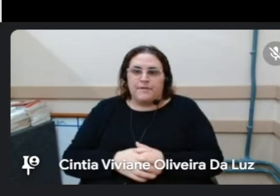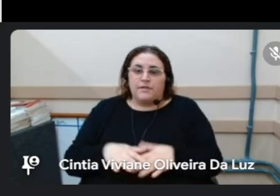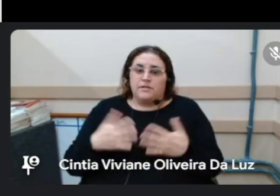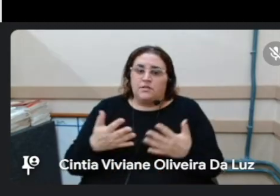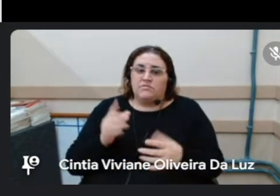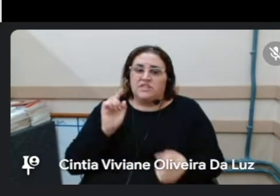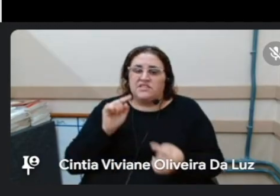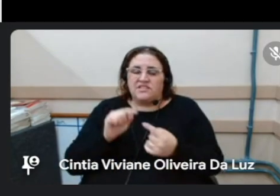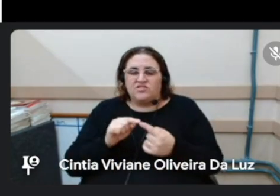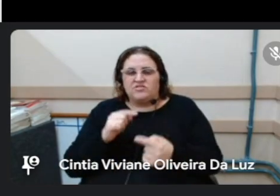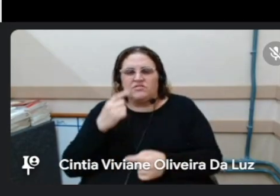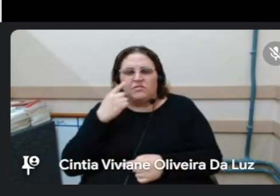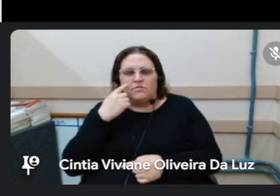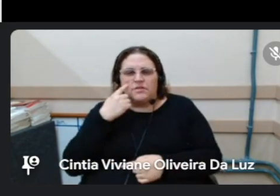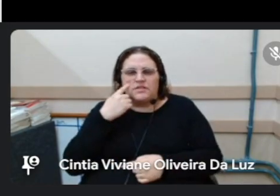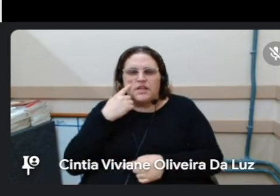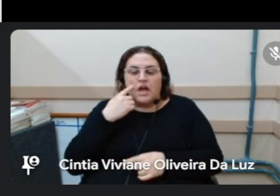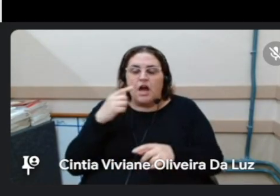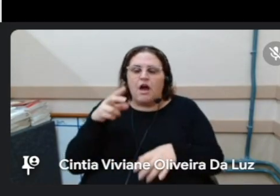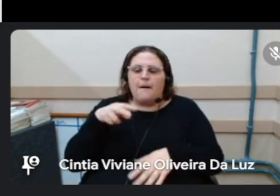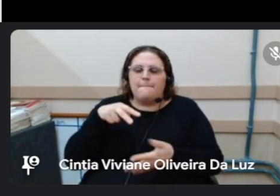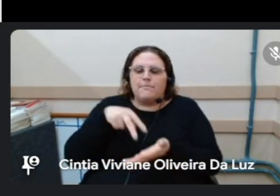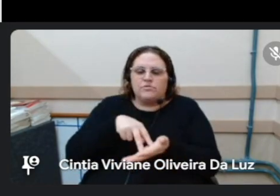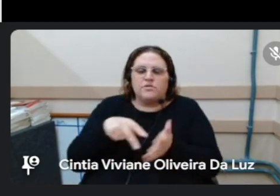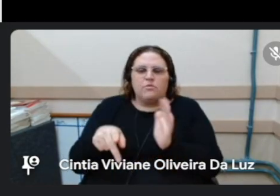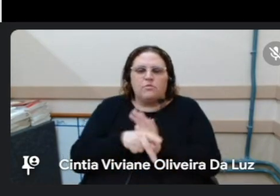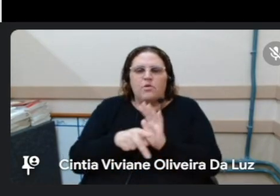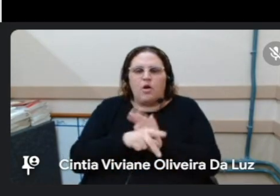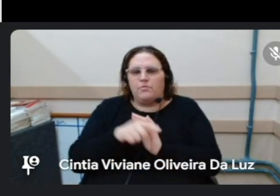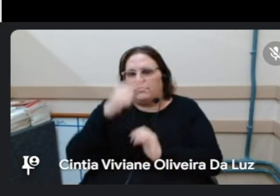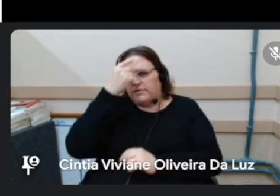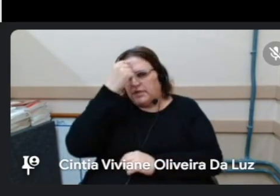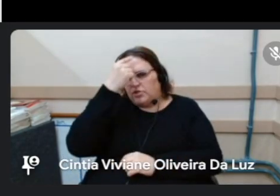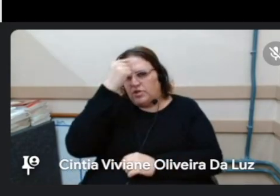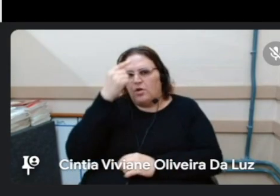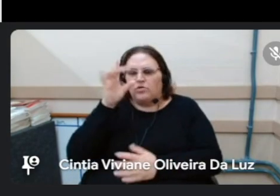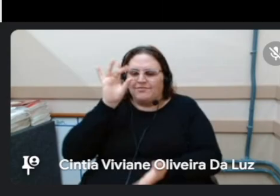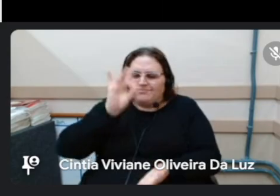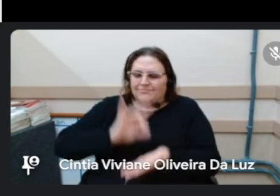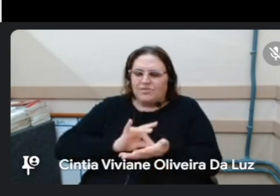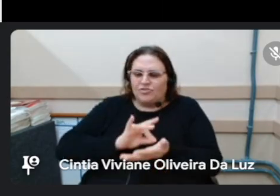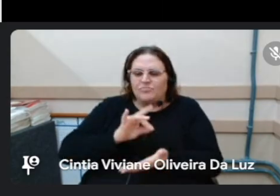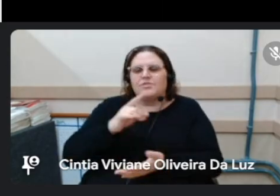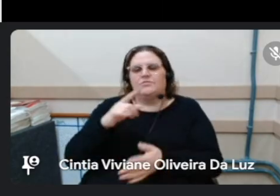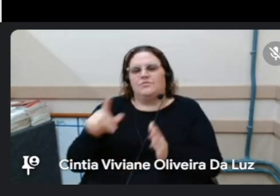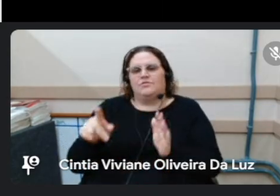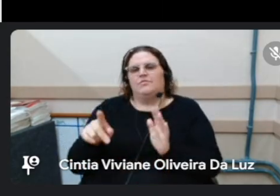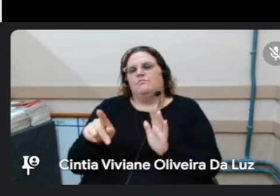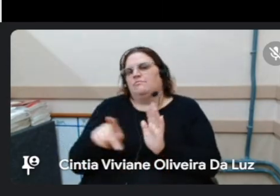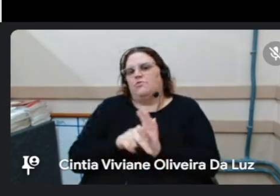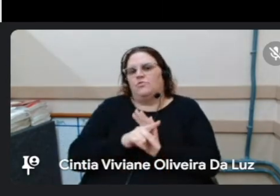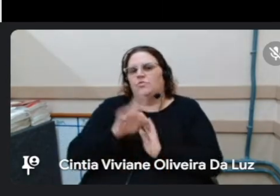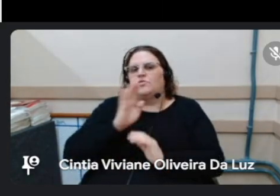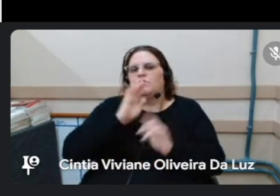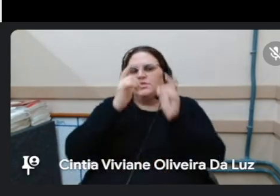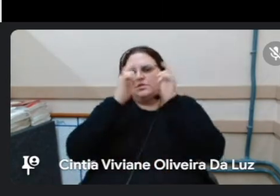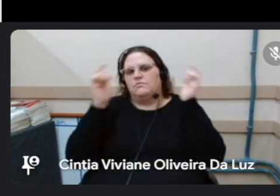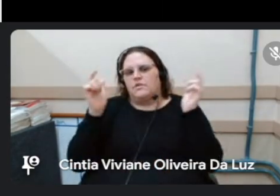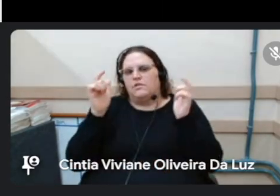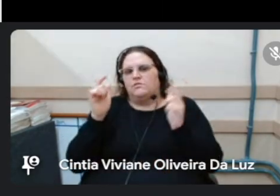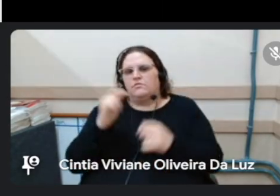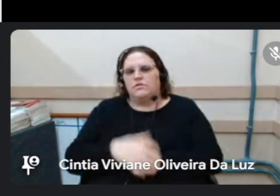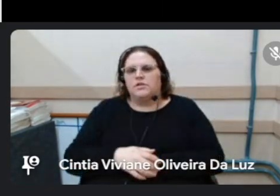Universidade como a única legitimadora do do conhecimento né Principalmente desses conhecimentos que precisam ser